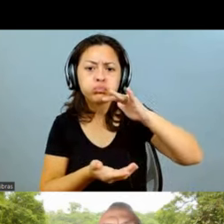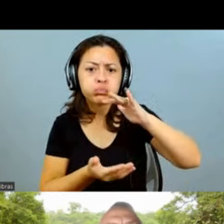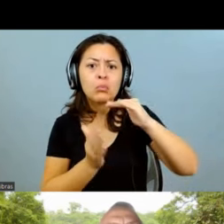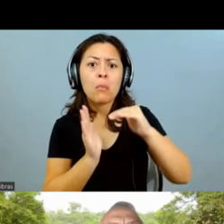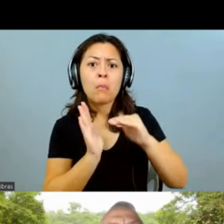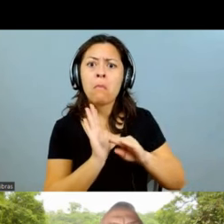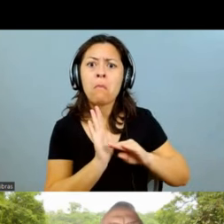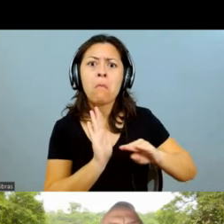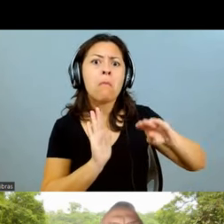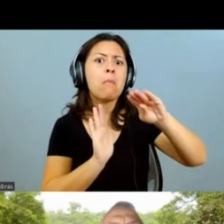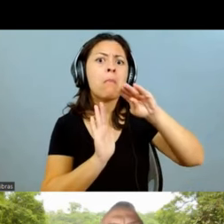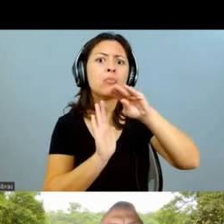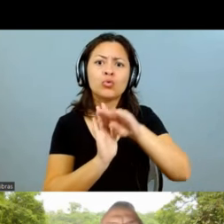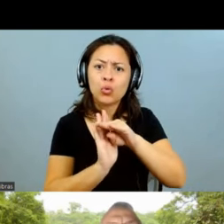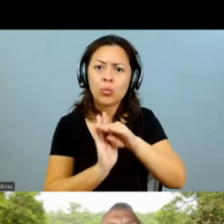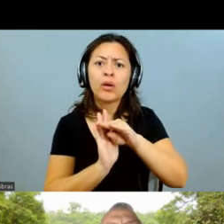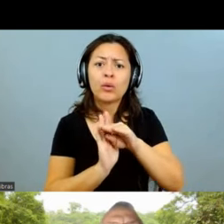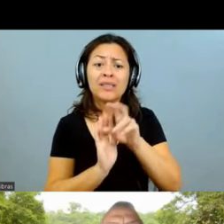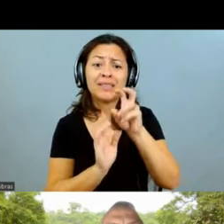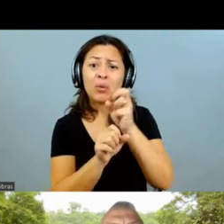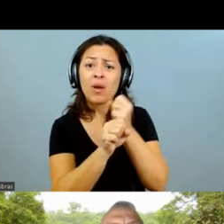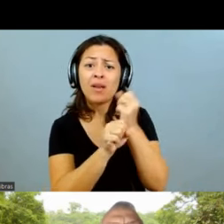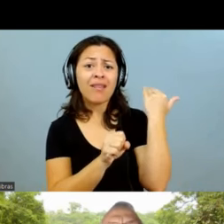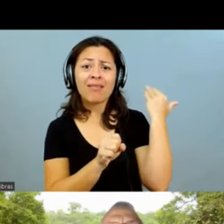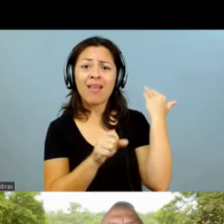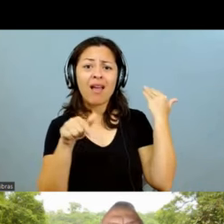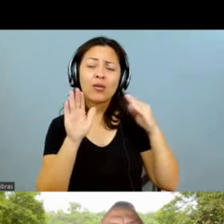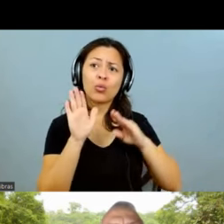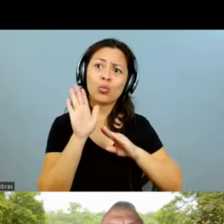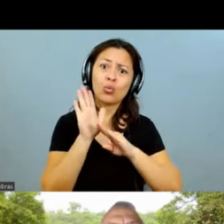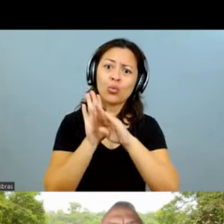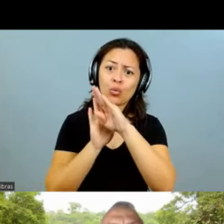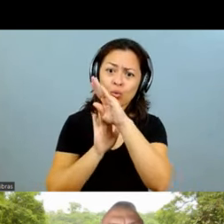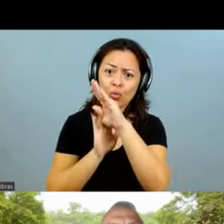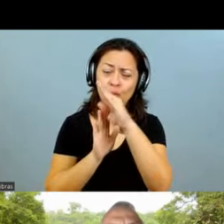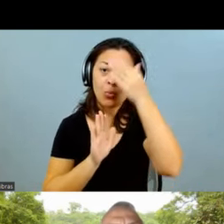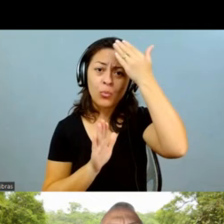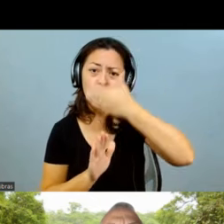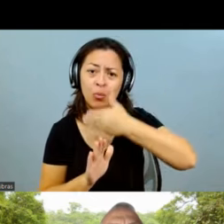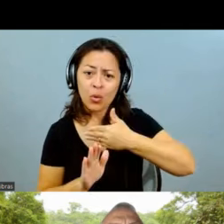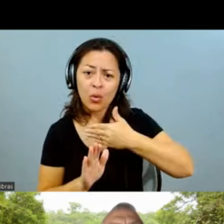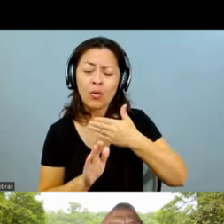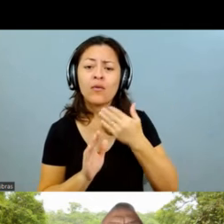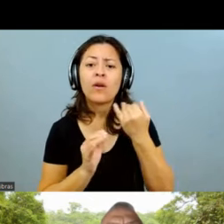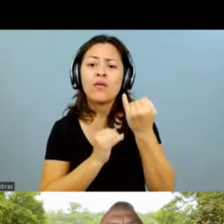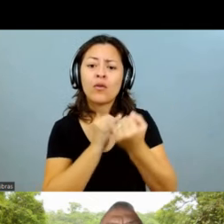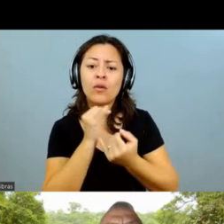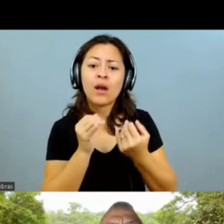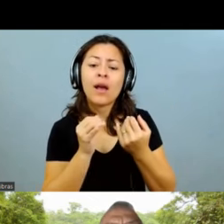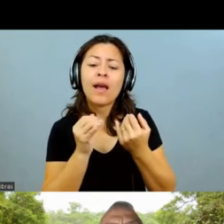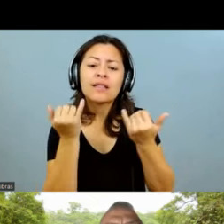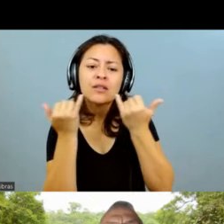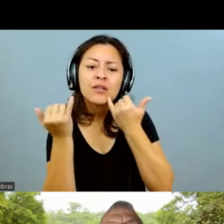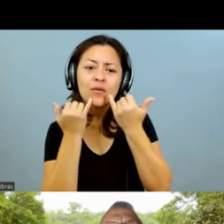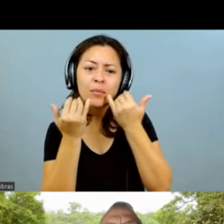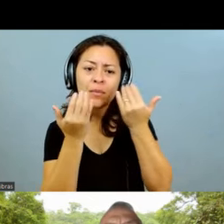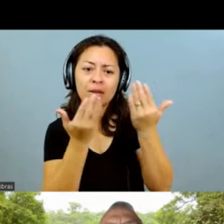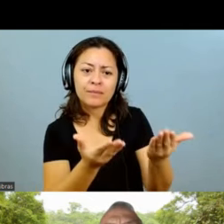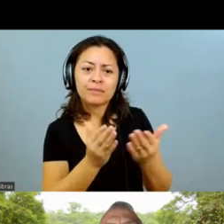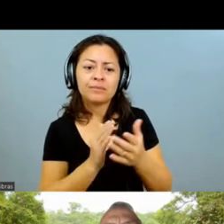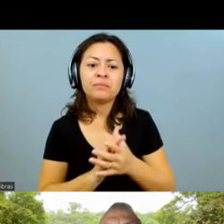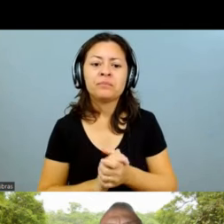registrados ao longo dos últimos 5 anos segundo os dados do usda ainda pelo lado